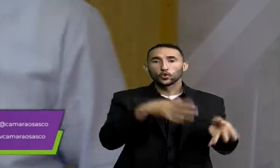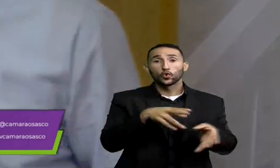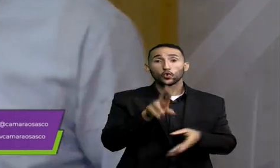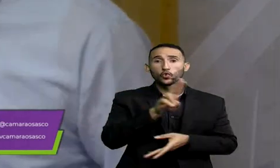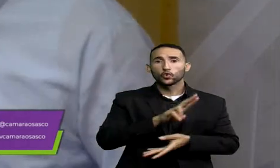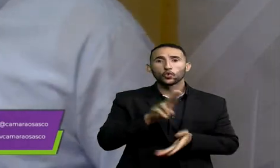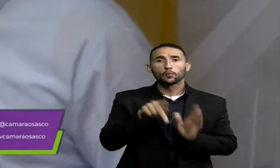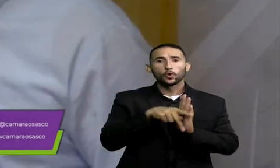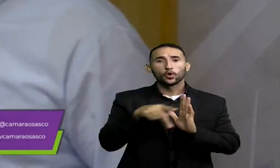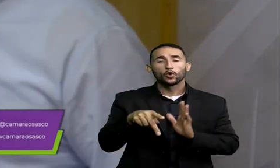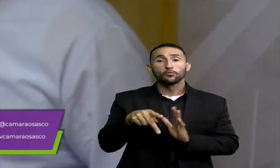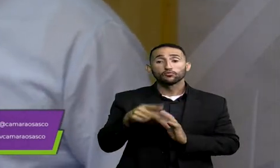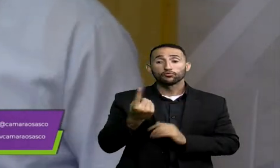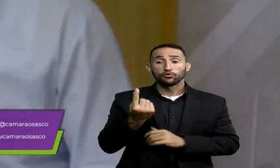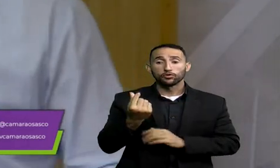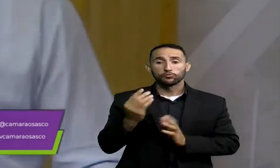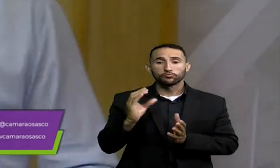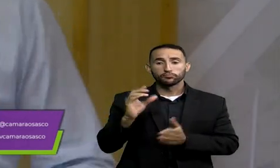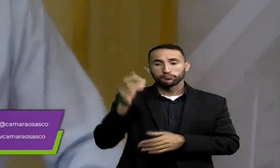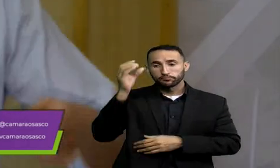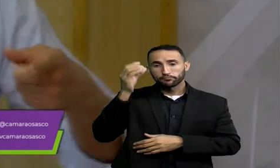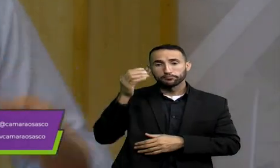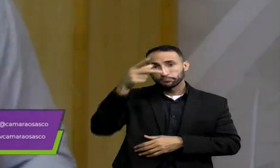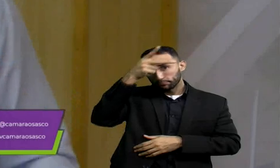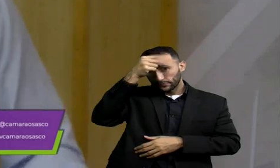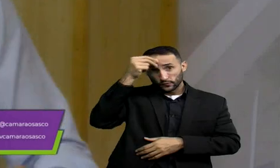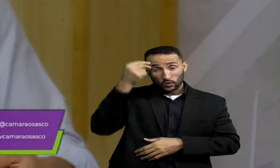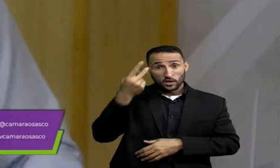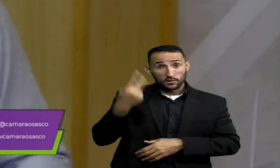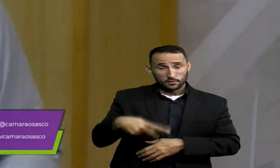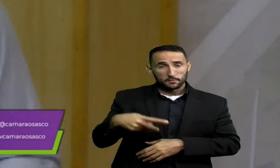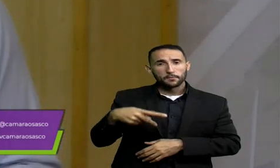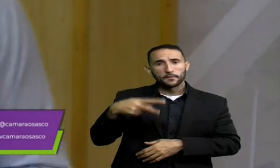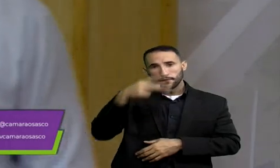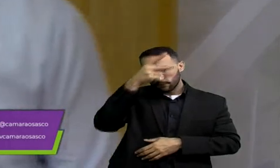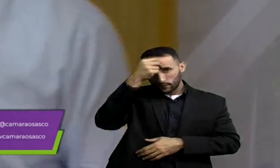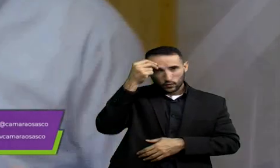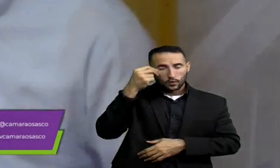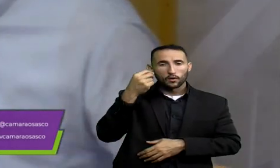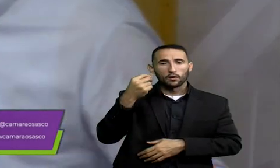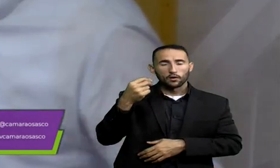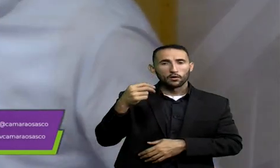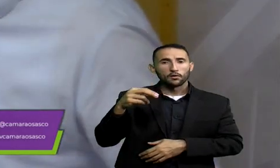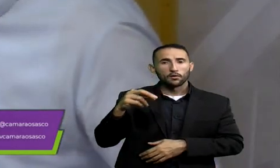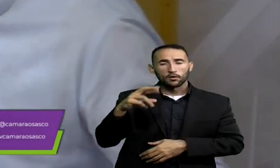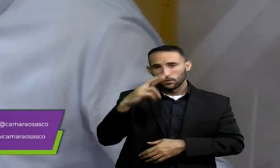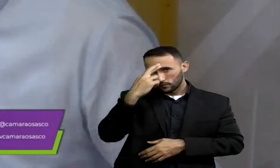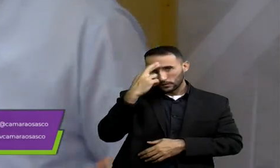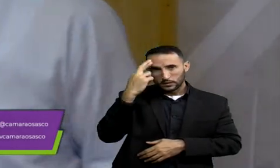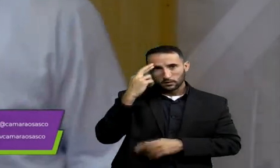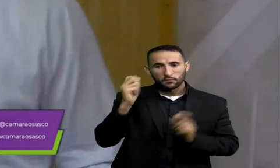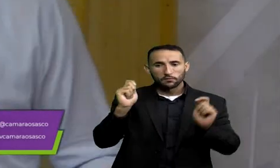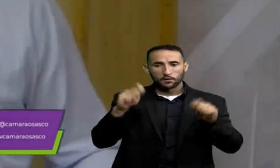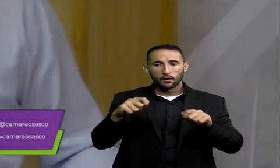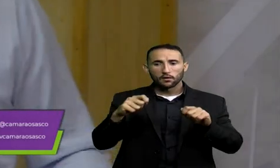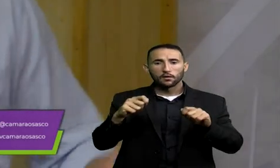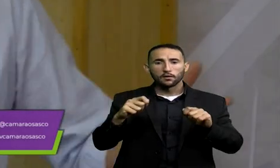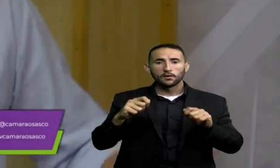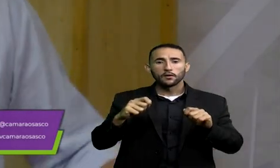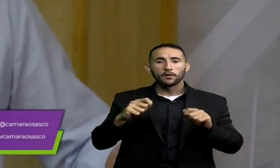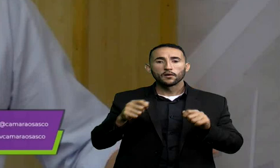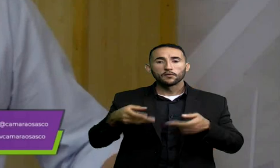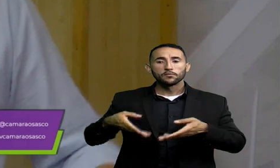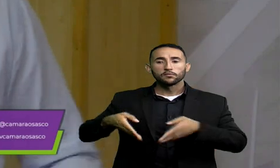próprio do municipal Prefeito Rogélio lin teve que ceder também o próprio Municipal para que pudesse atender os alunos da